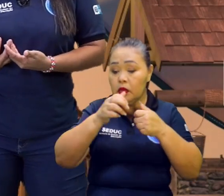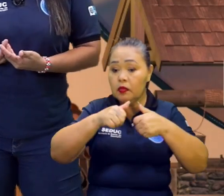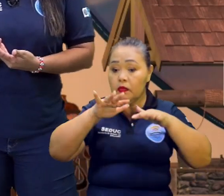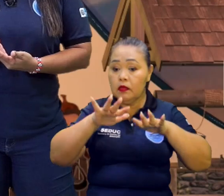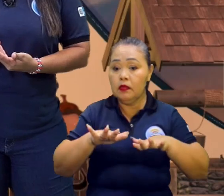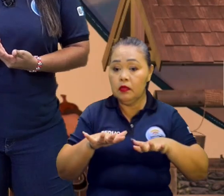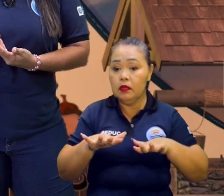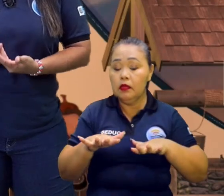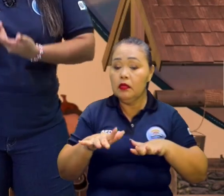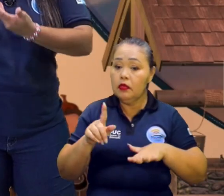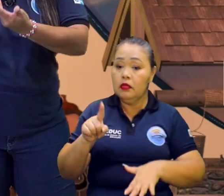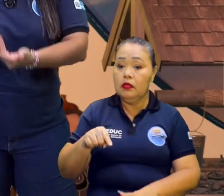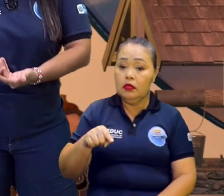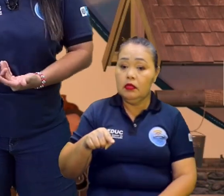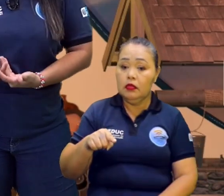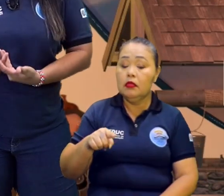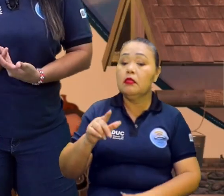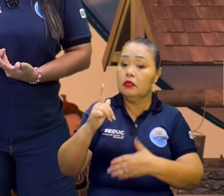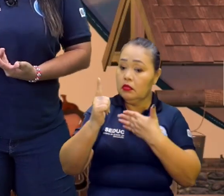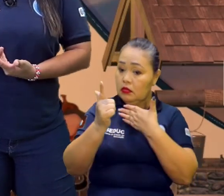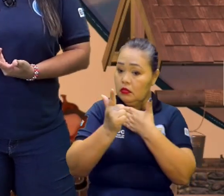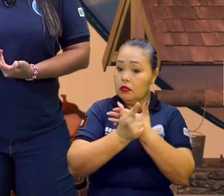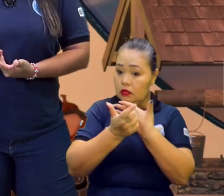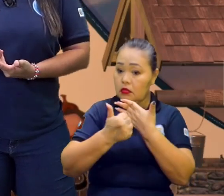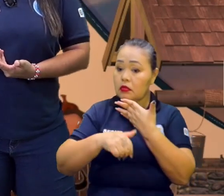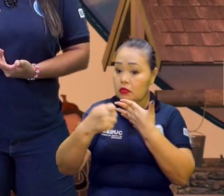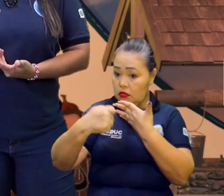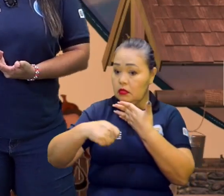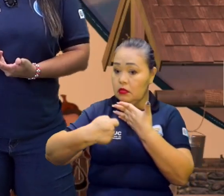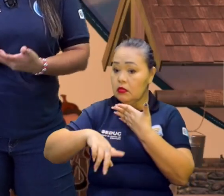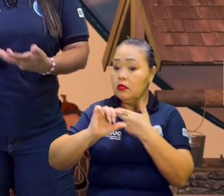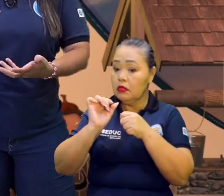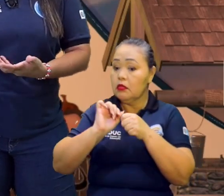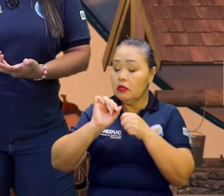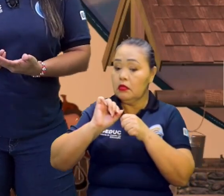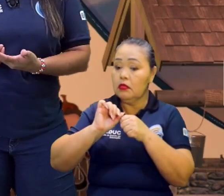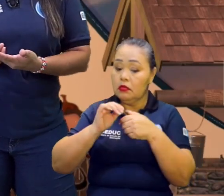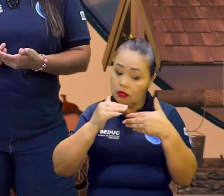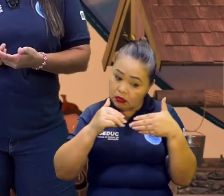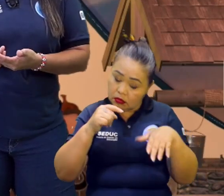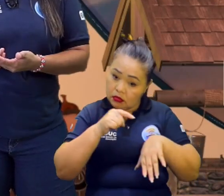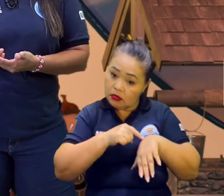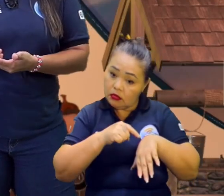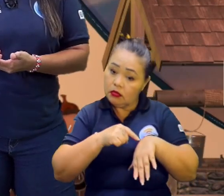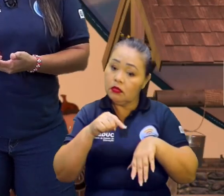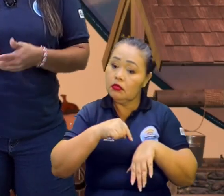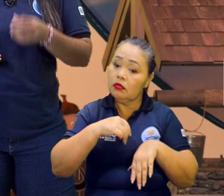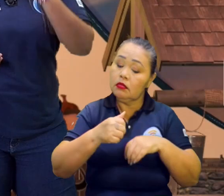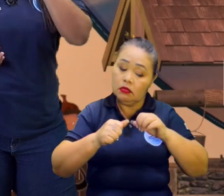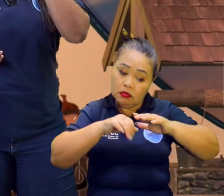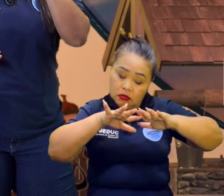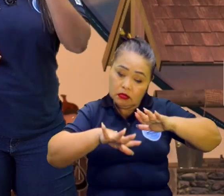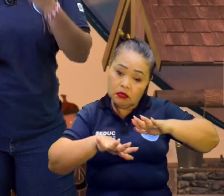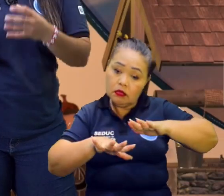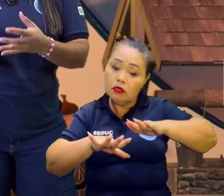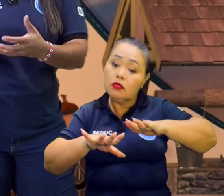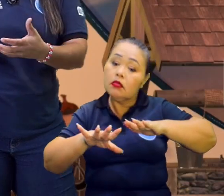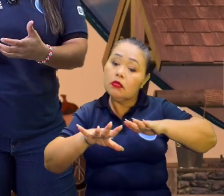bem esse papel, por isso elas são necessárias nesse momento para essa fixação desse nitrogênio,